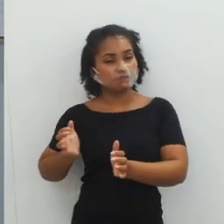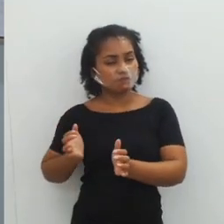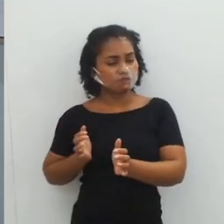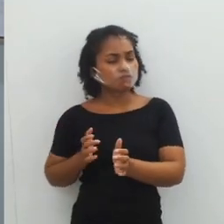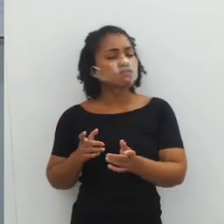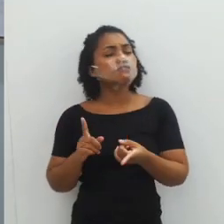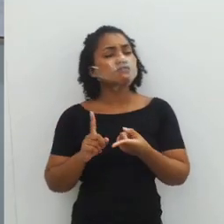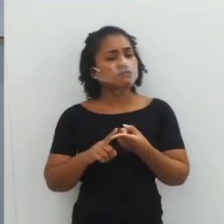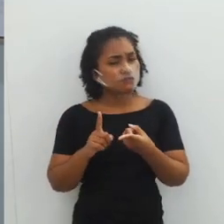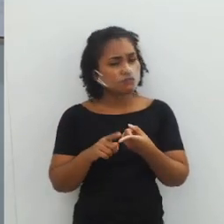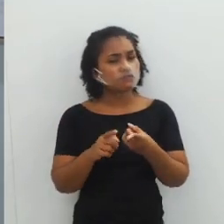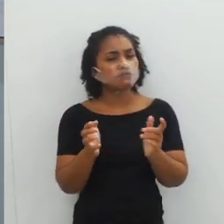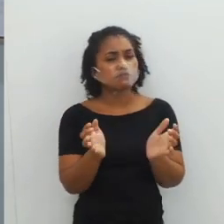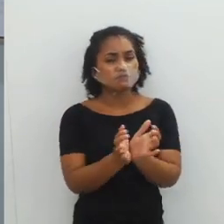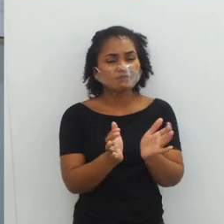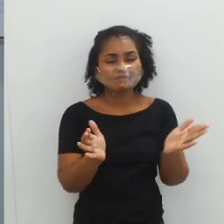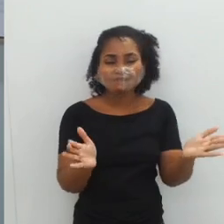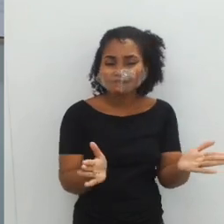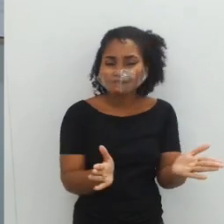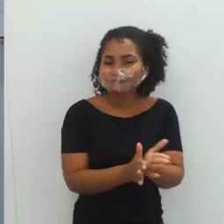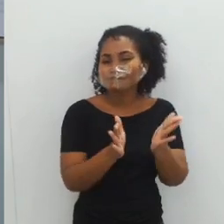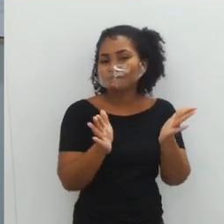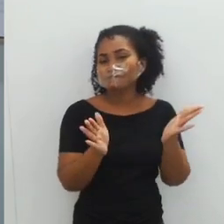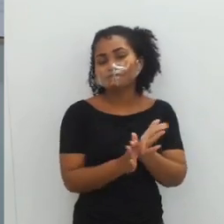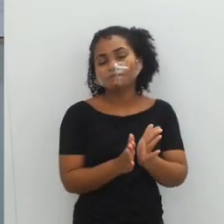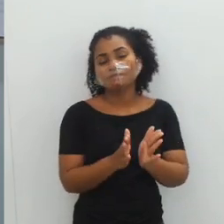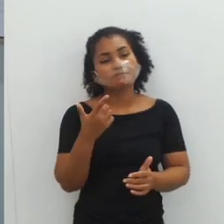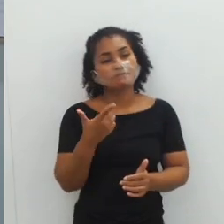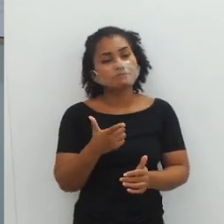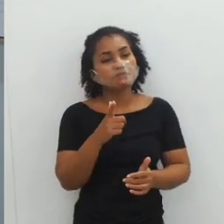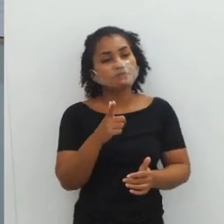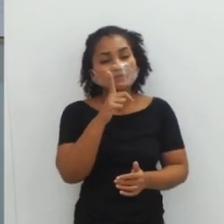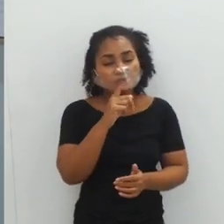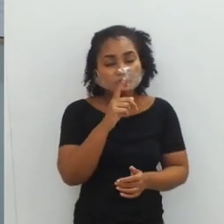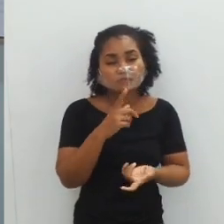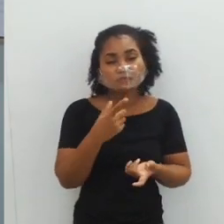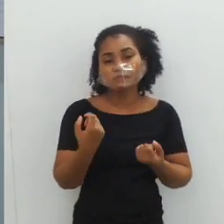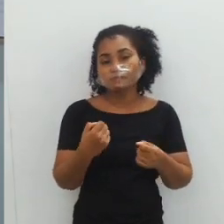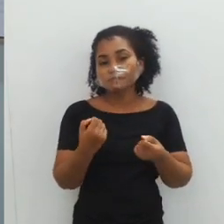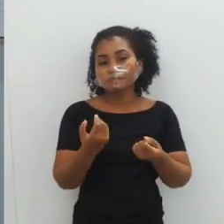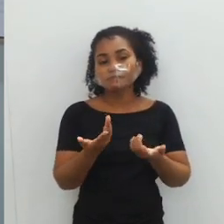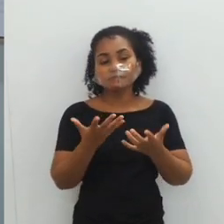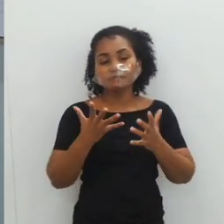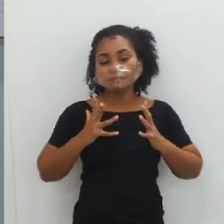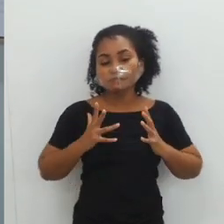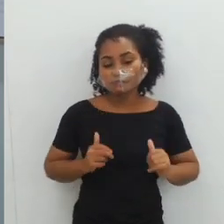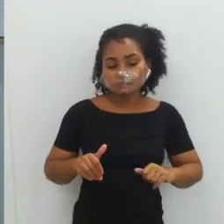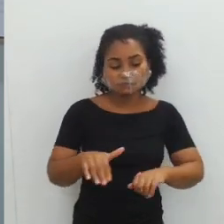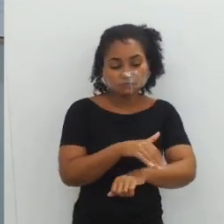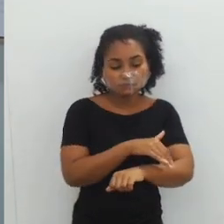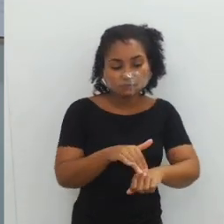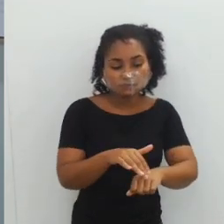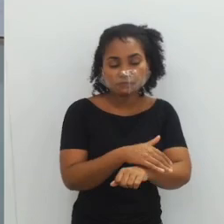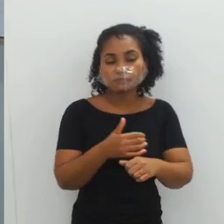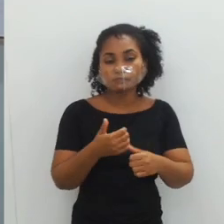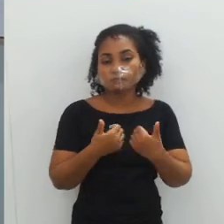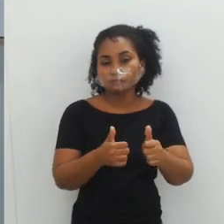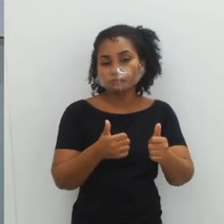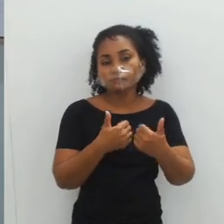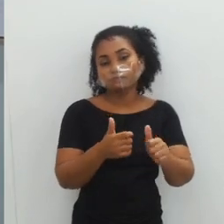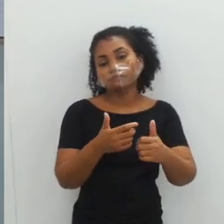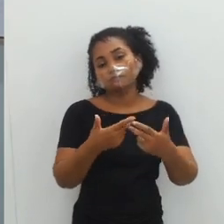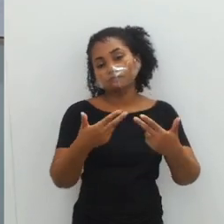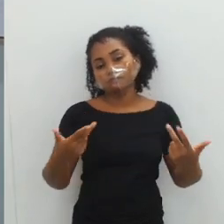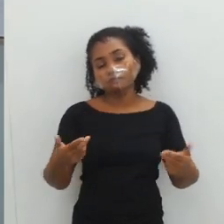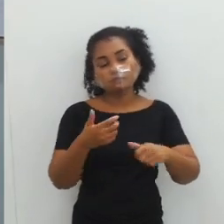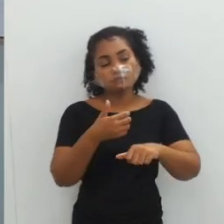e tem a zona pobre, sem abastecimento de água, sem saneamento, sem acesso a transporte, sem